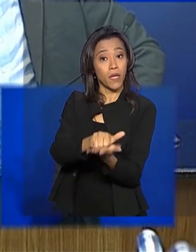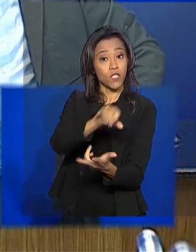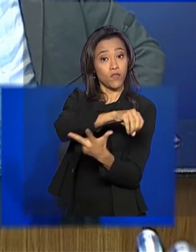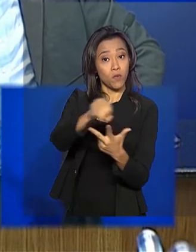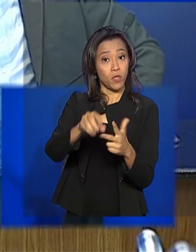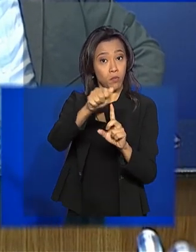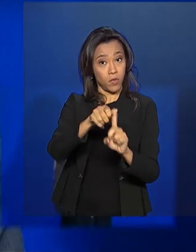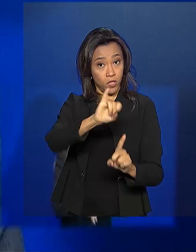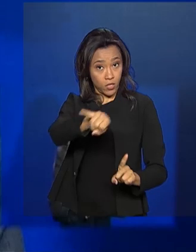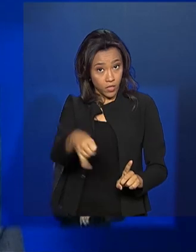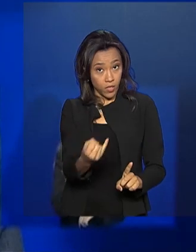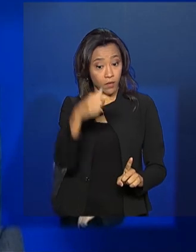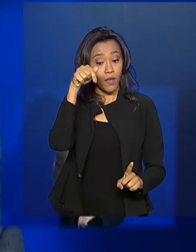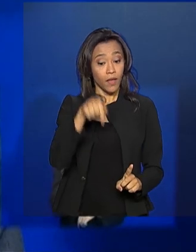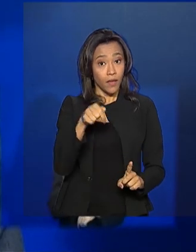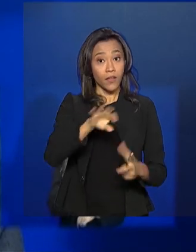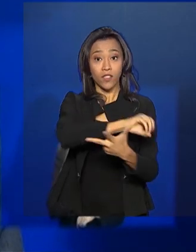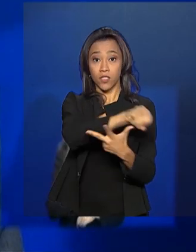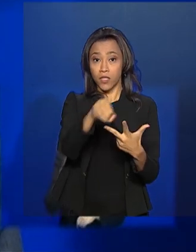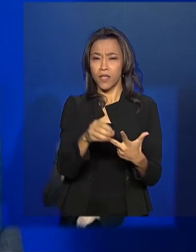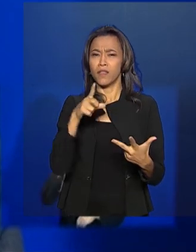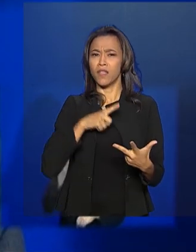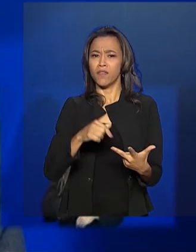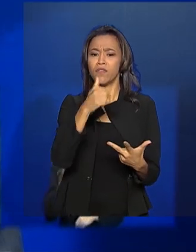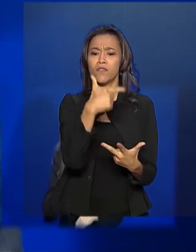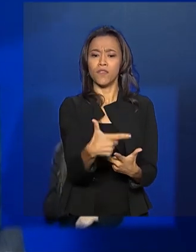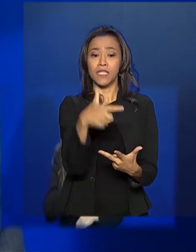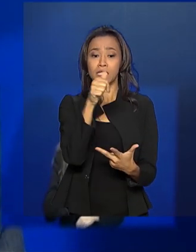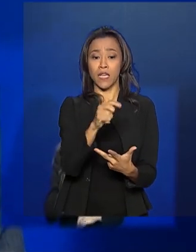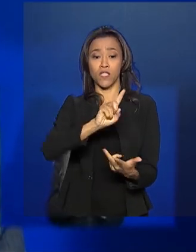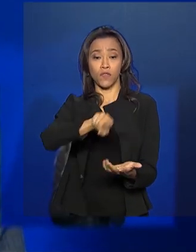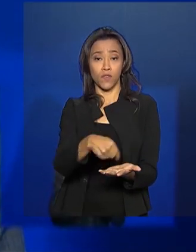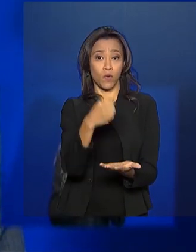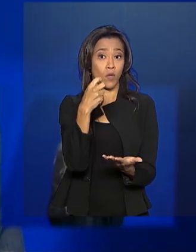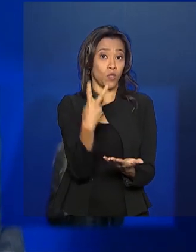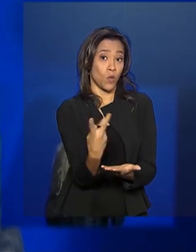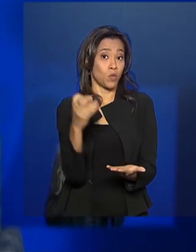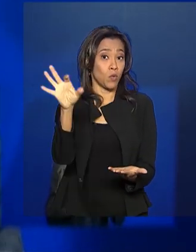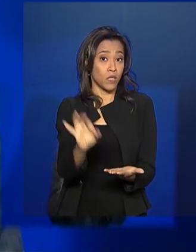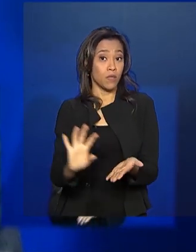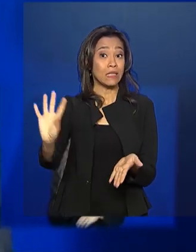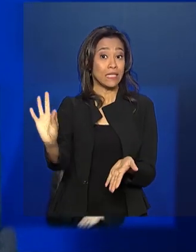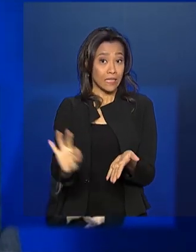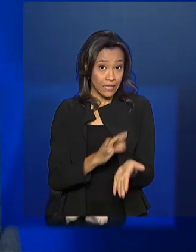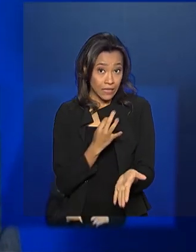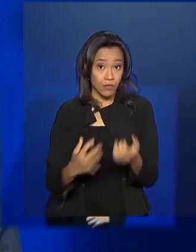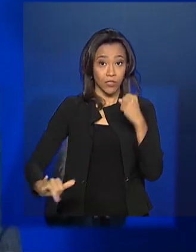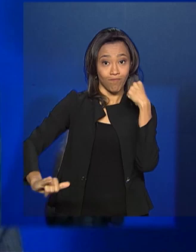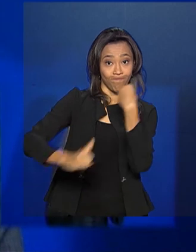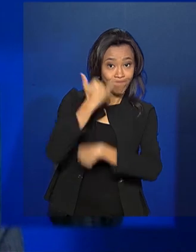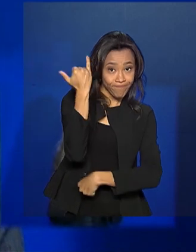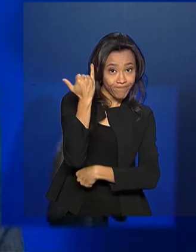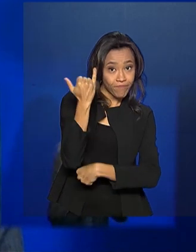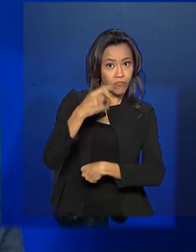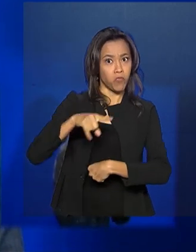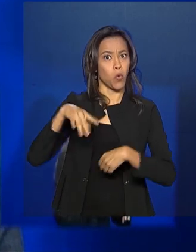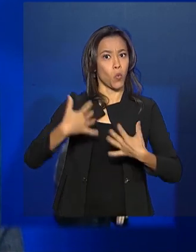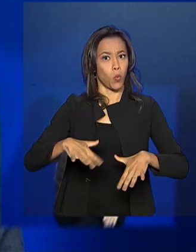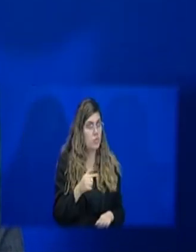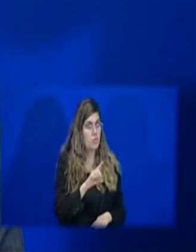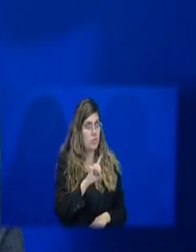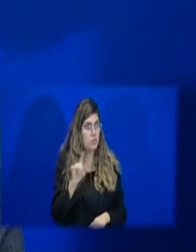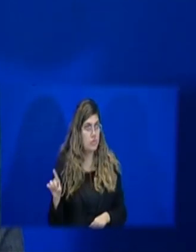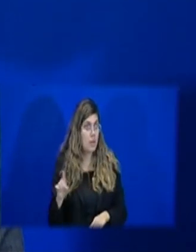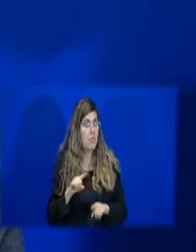em janeiro. Este Enem teve apenas 27,2% de inscritos ausentes, um recorde. Foi o menor